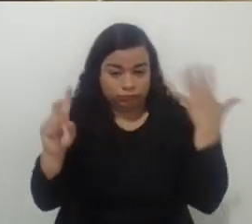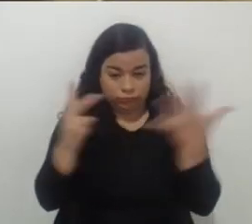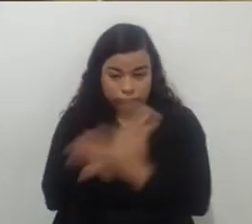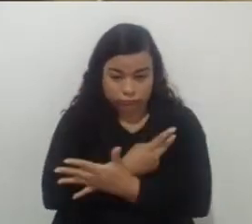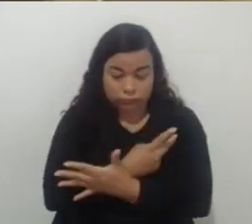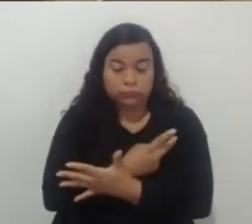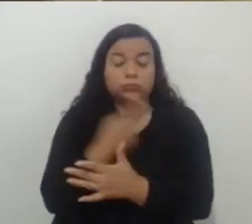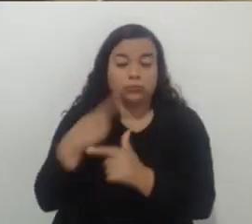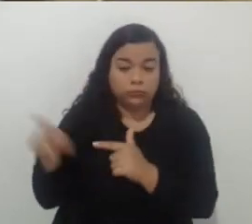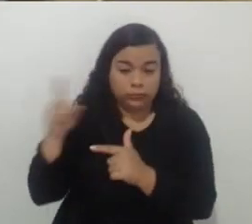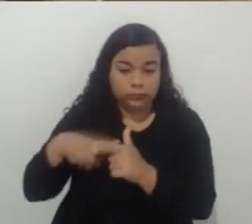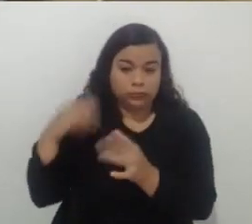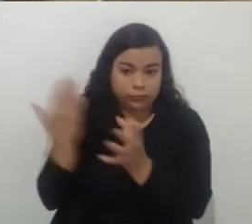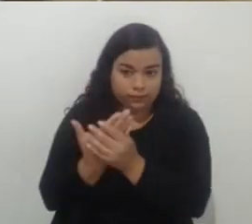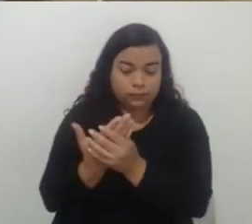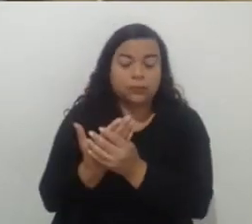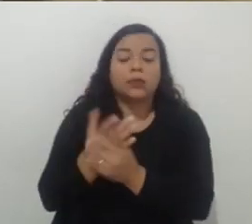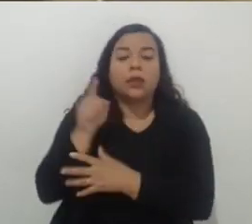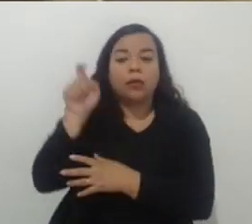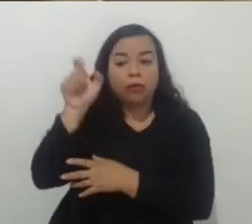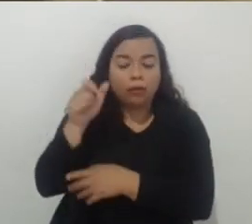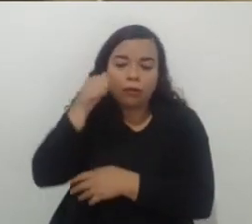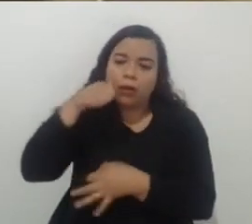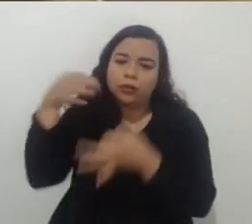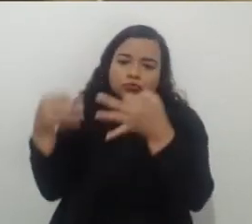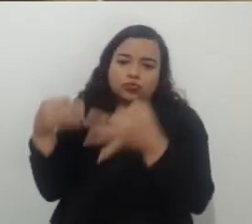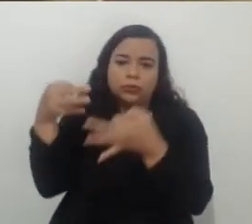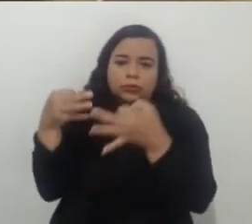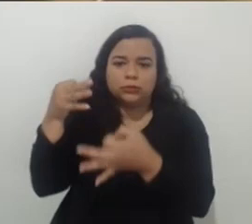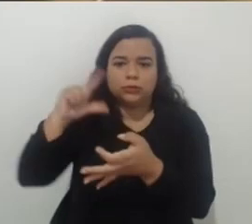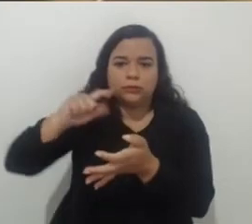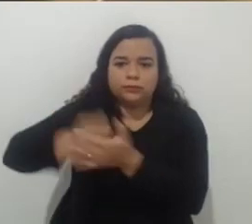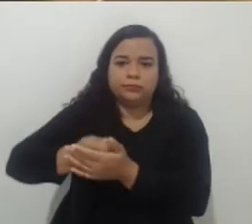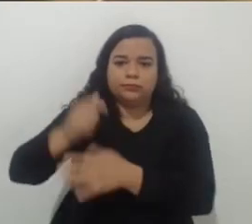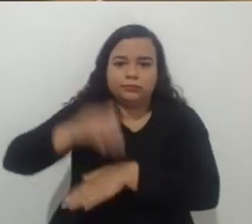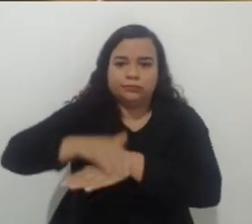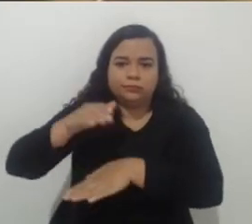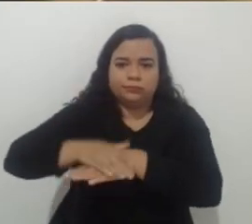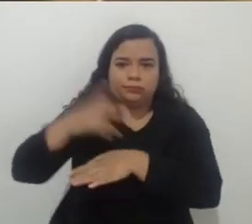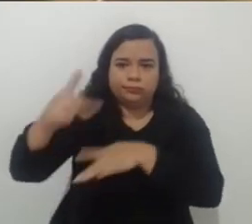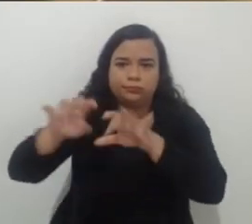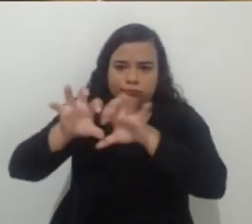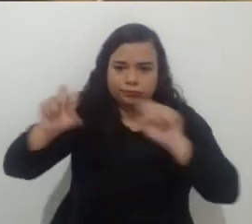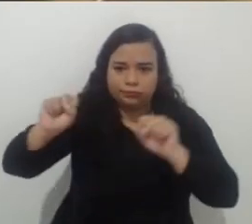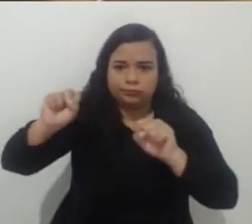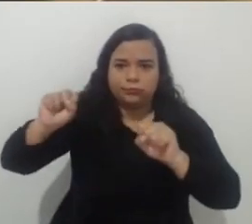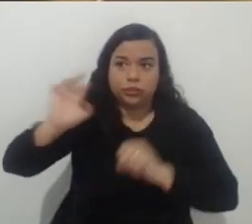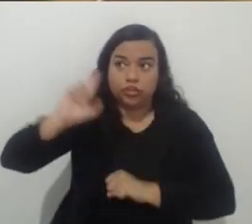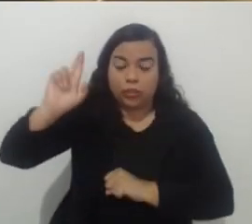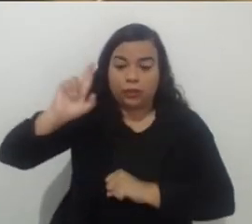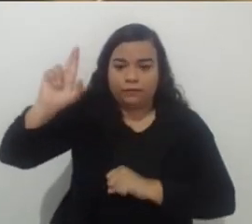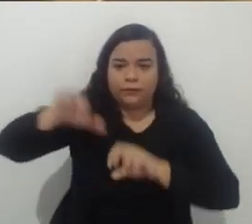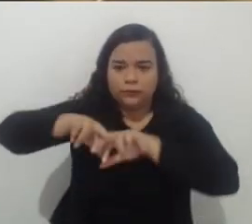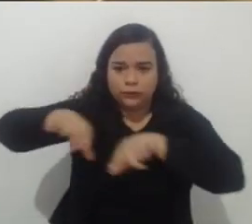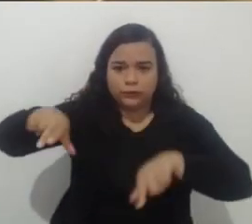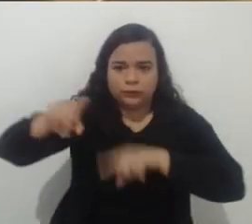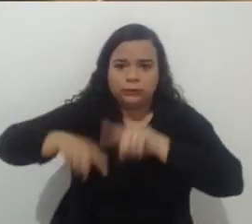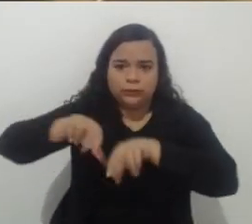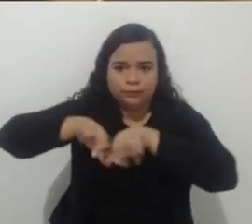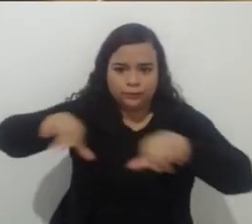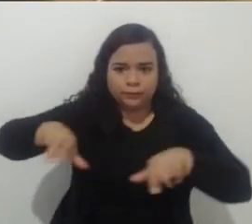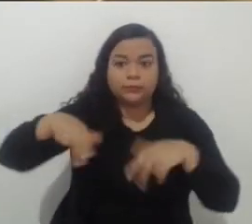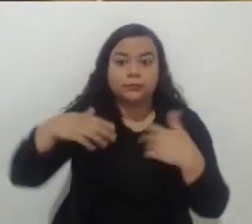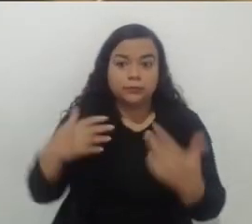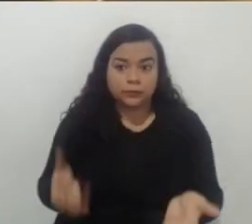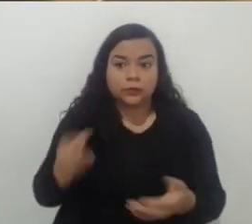pela Presidência do Tribunal para chefiar a divisão de precatórios do Tribunal. Então, inicialmente, o mandado de segurança foi impetrado